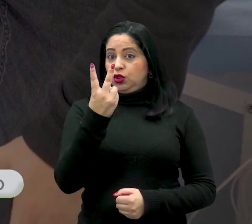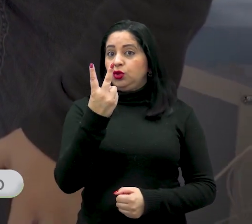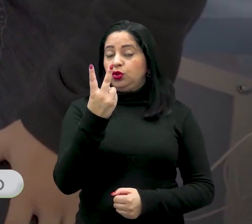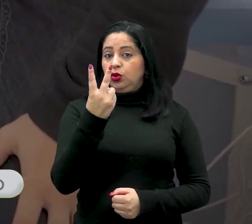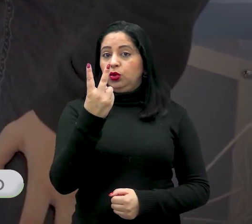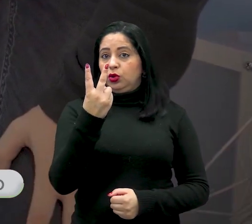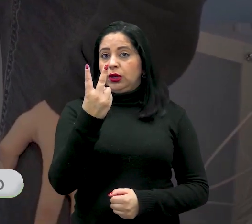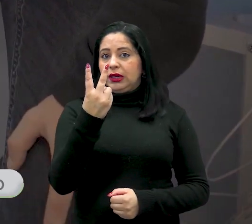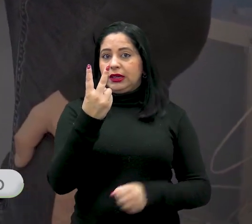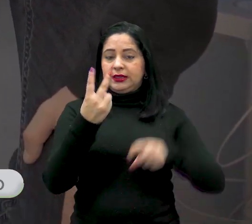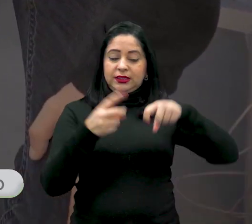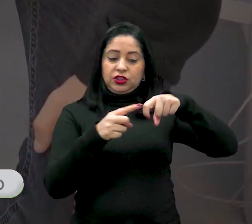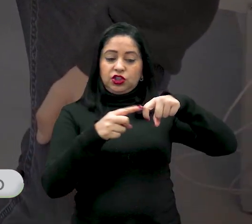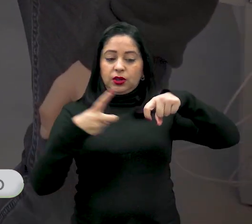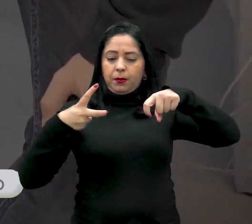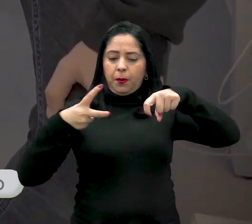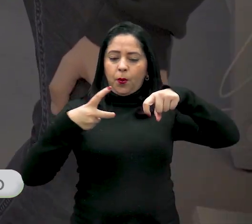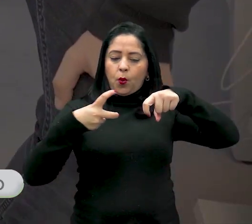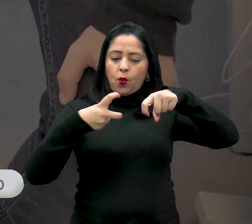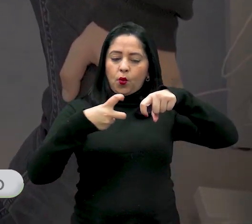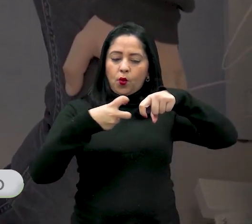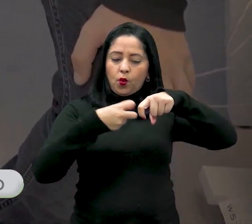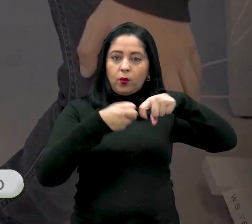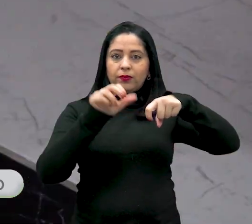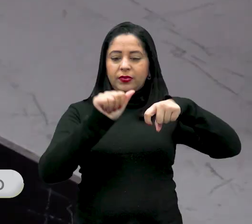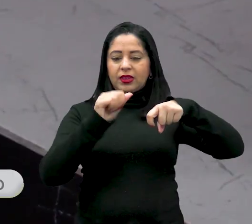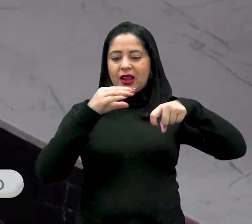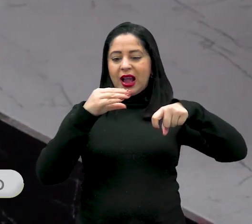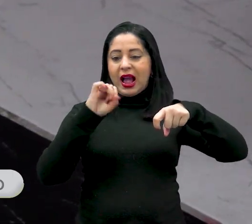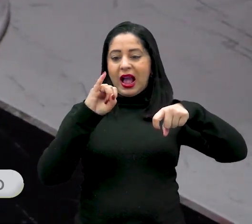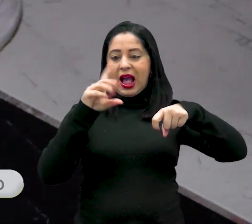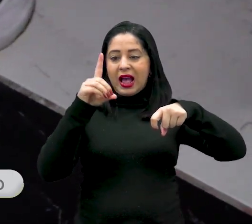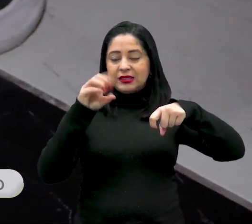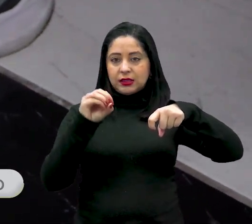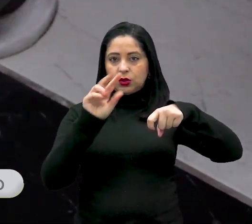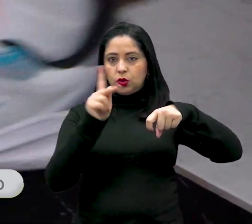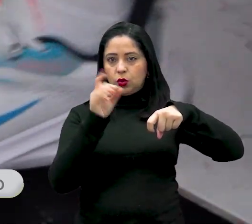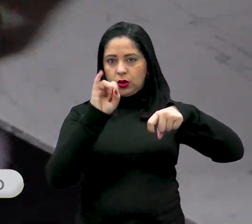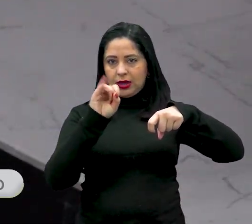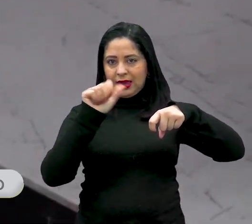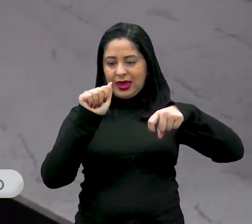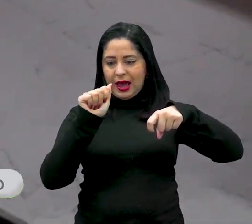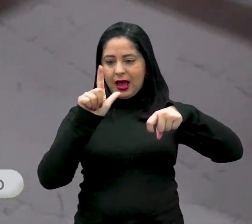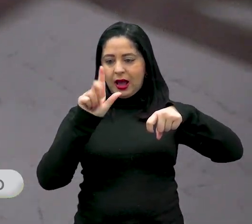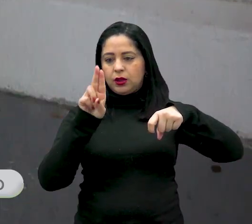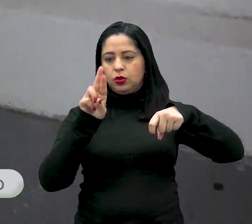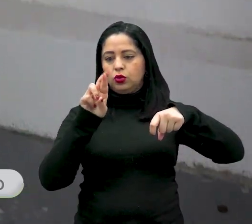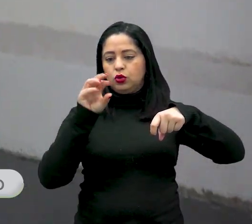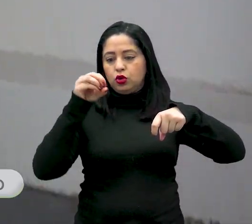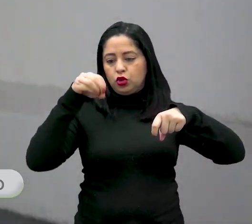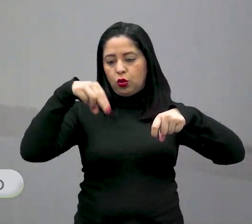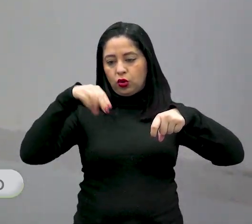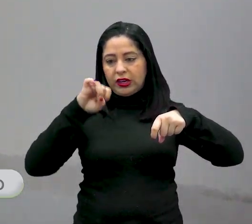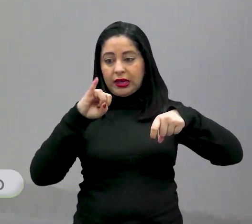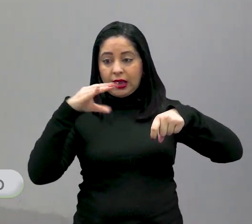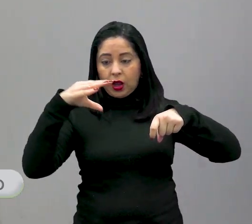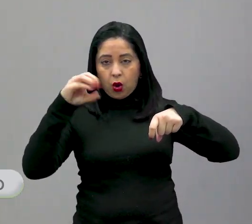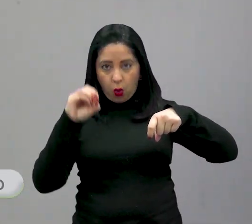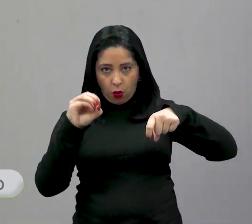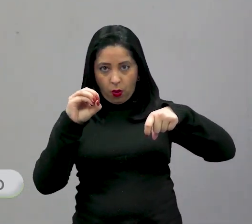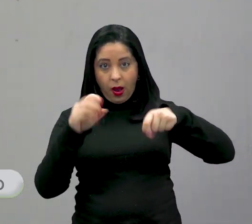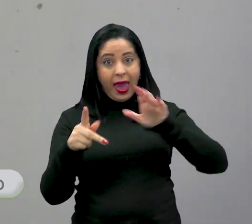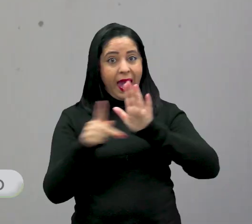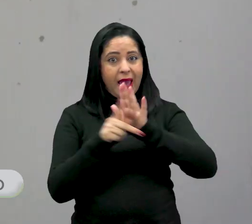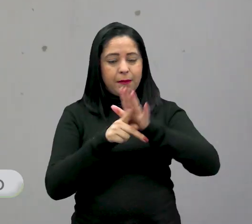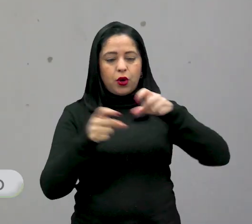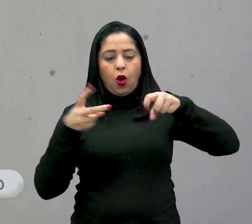2 sessões de infiltração de ácido hialurônico para reduzir dores e a inflamação. E continua até